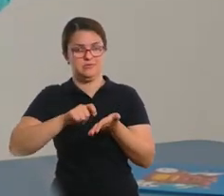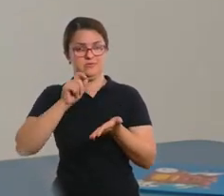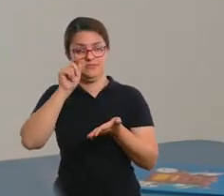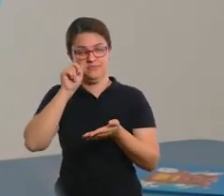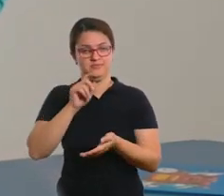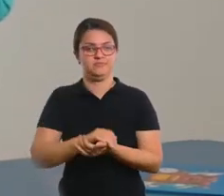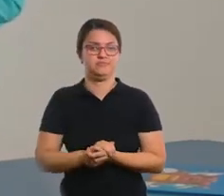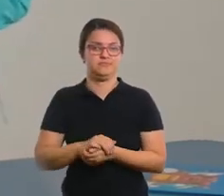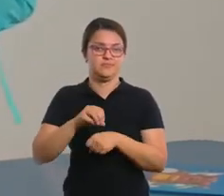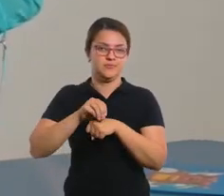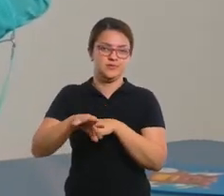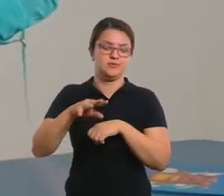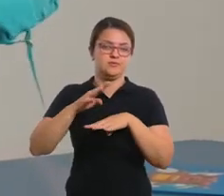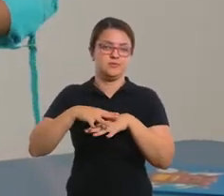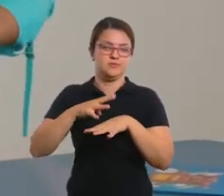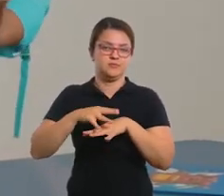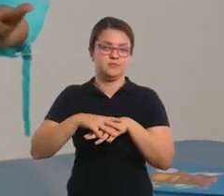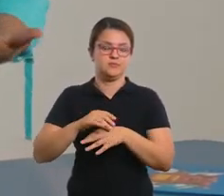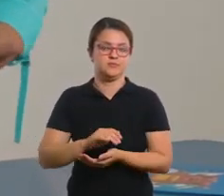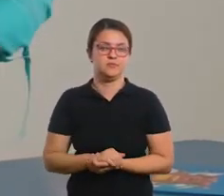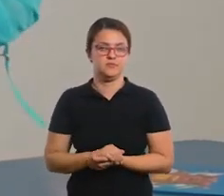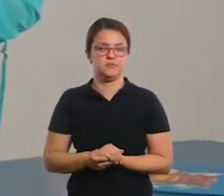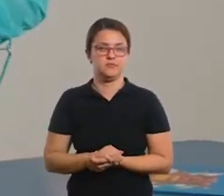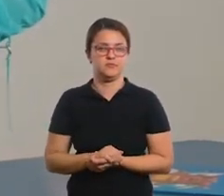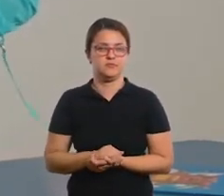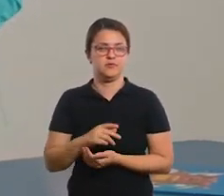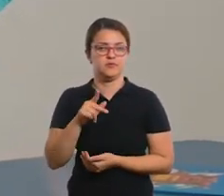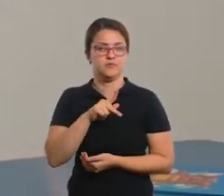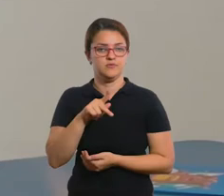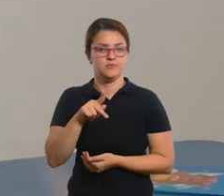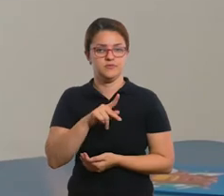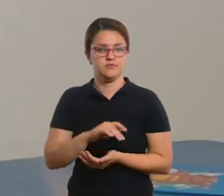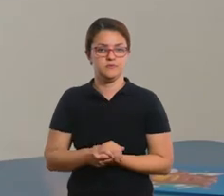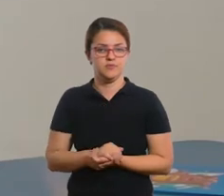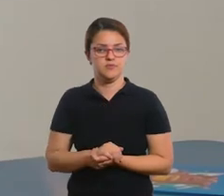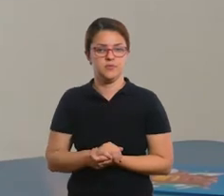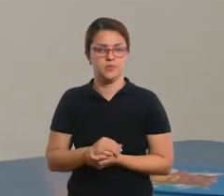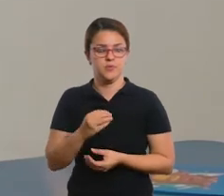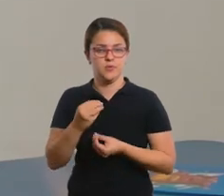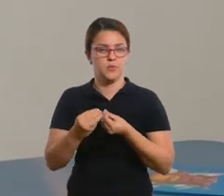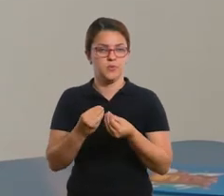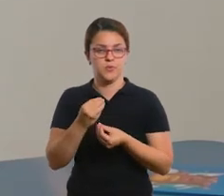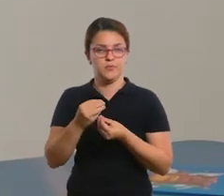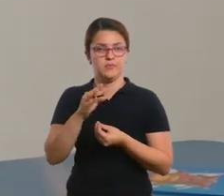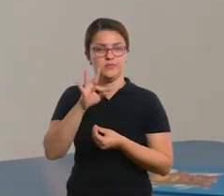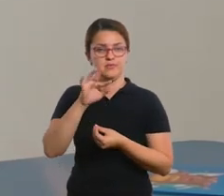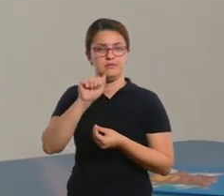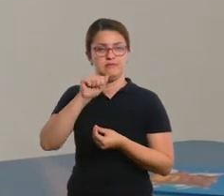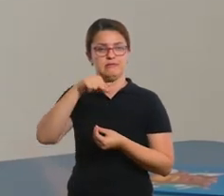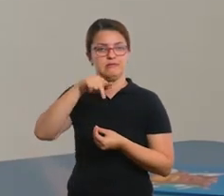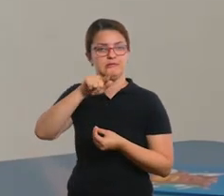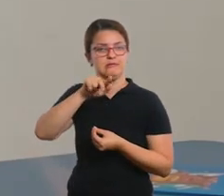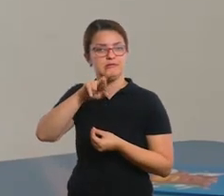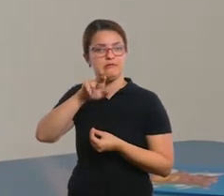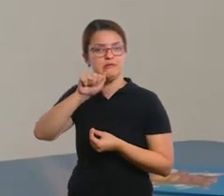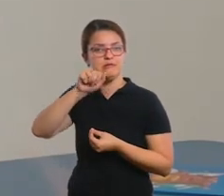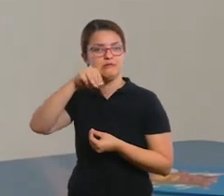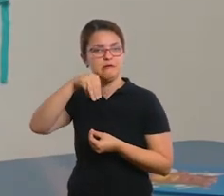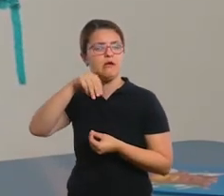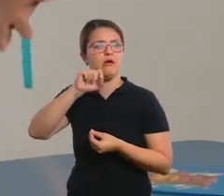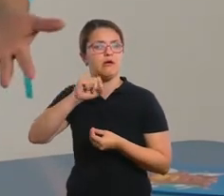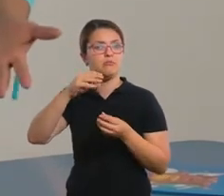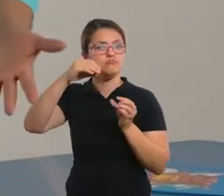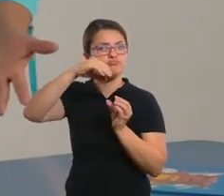A sugestão de matemática. A sugestão do professor aí é a congruência dos tangrãs. O tangrãs é